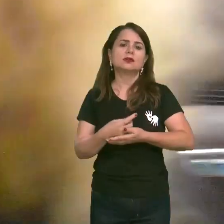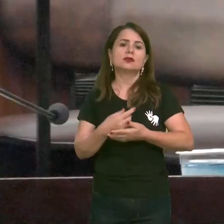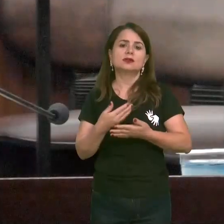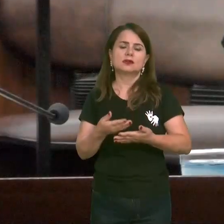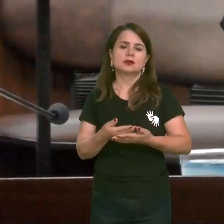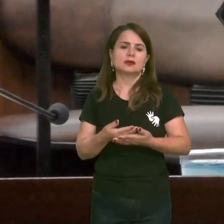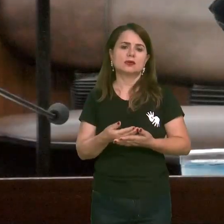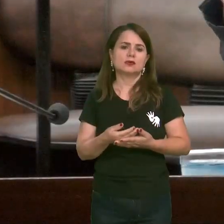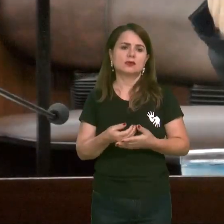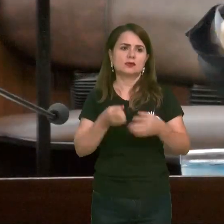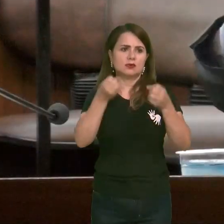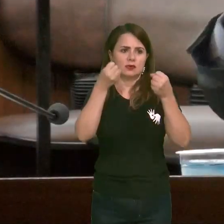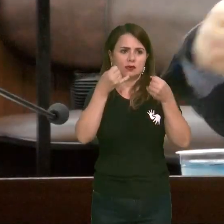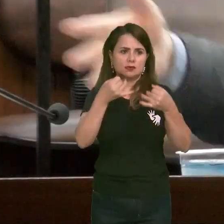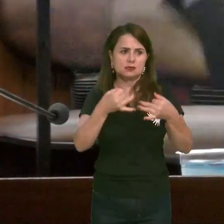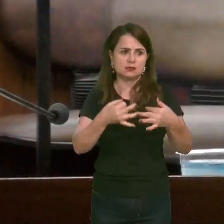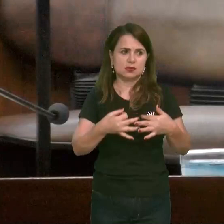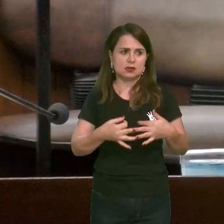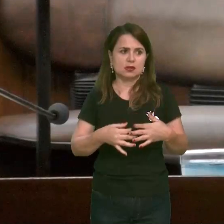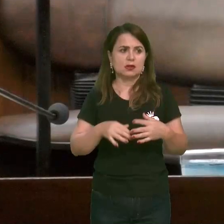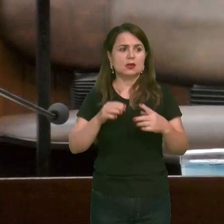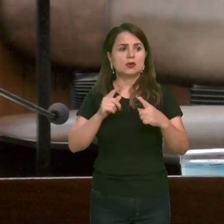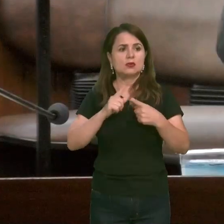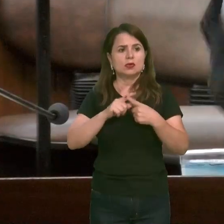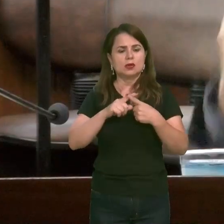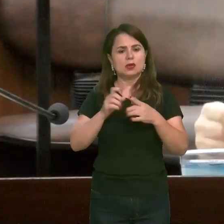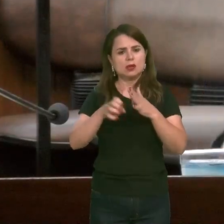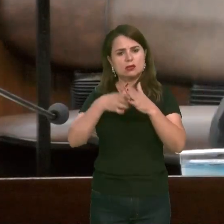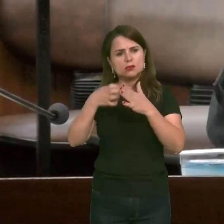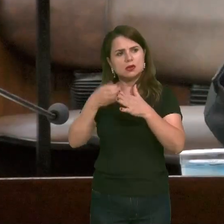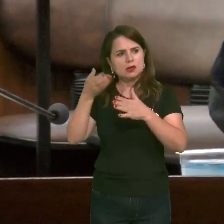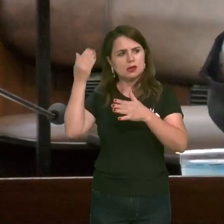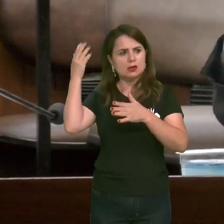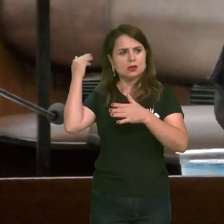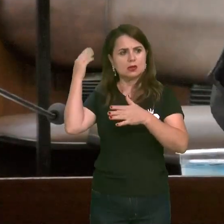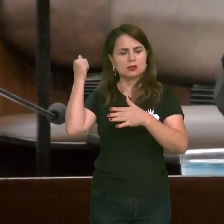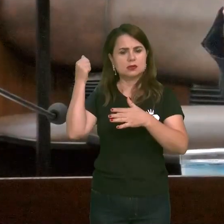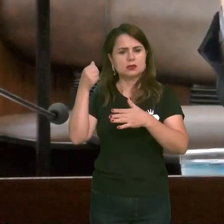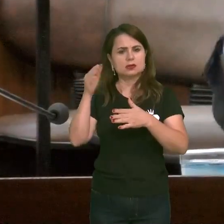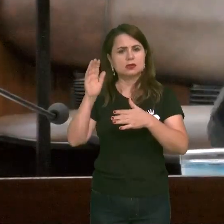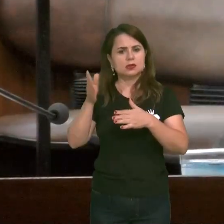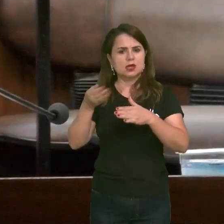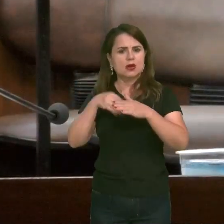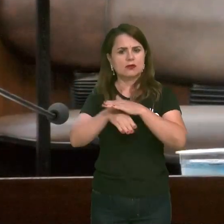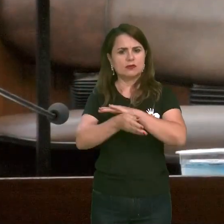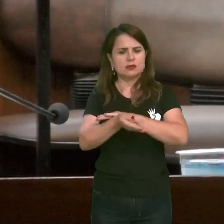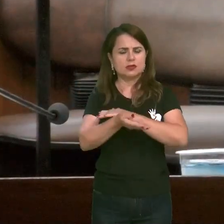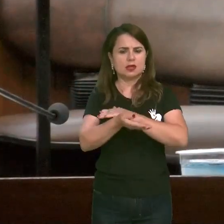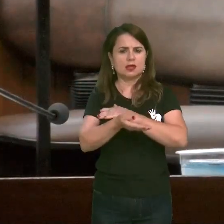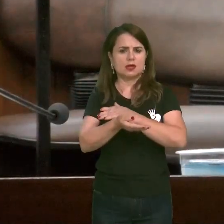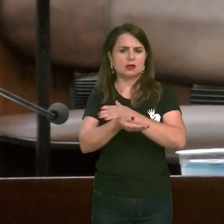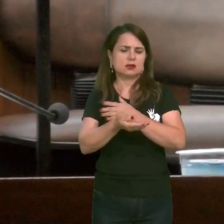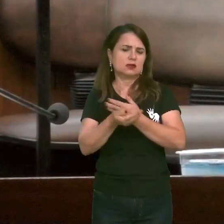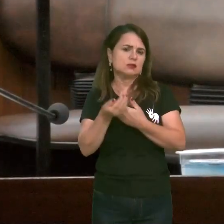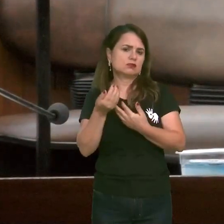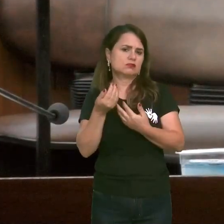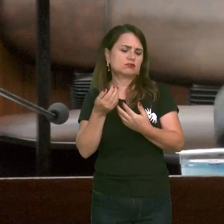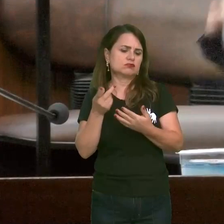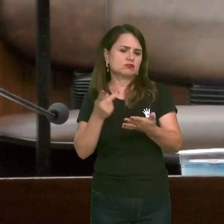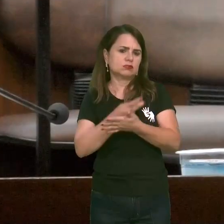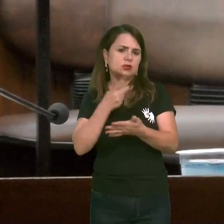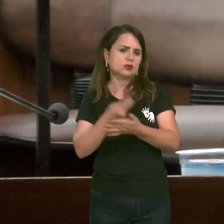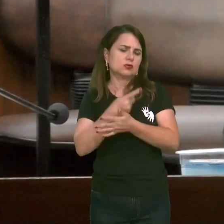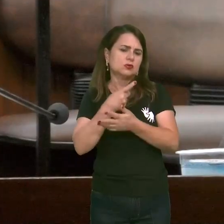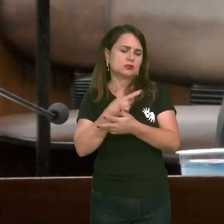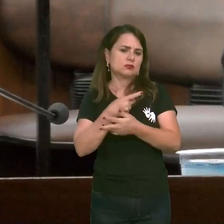falar justamente para porque todas as outras emendas da época estavam viciadas com alguma inconstitucionalidade ou algum erro